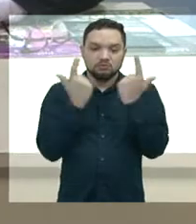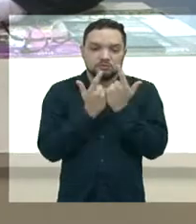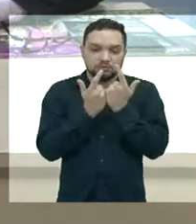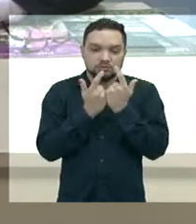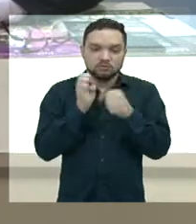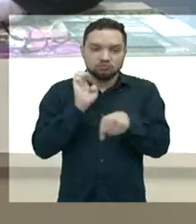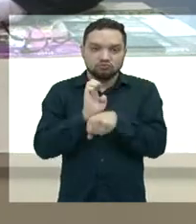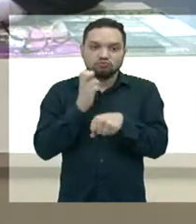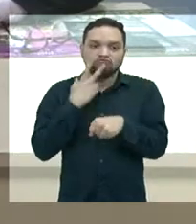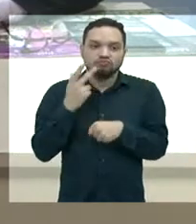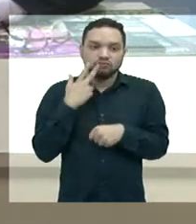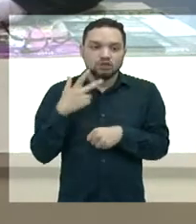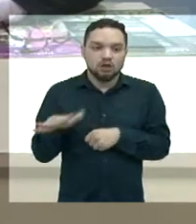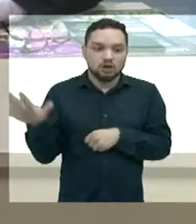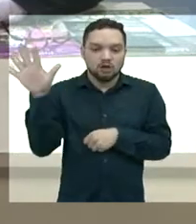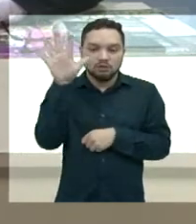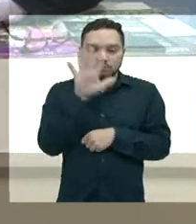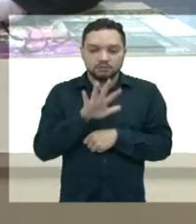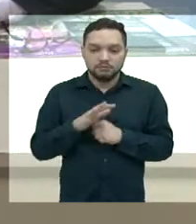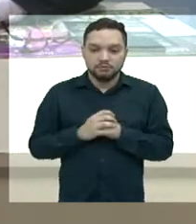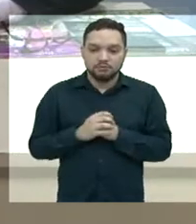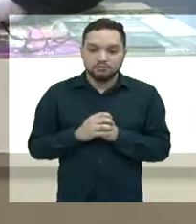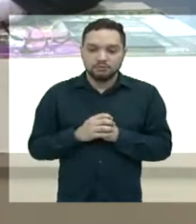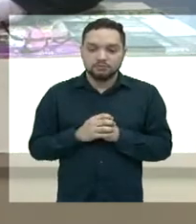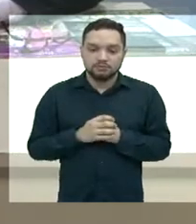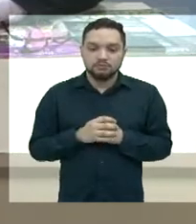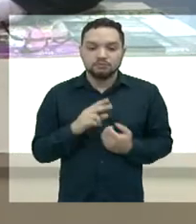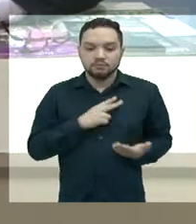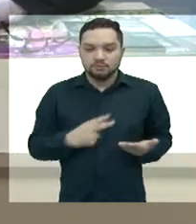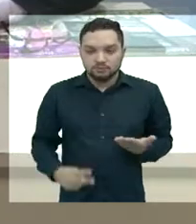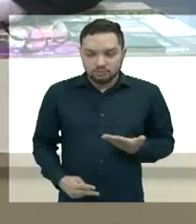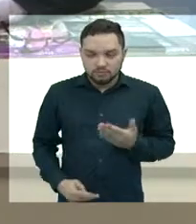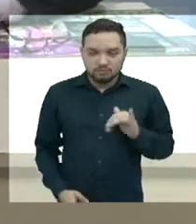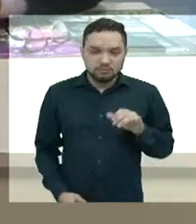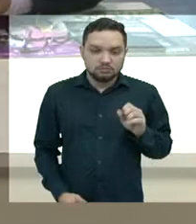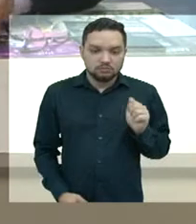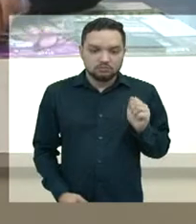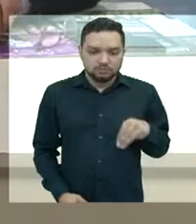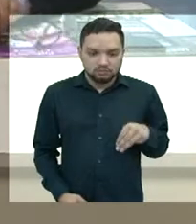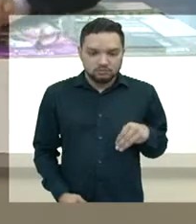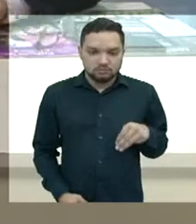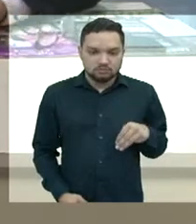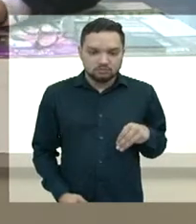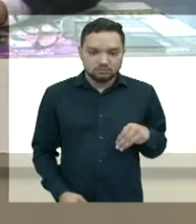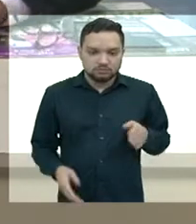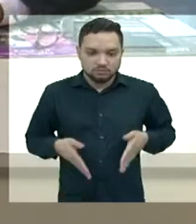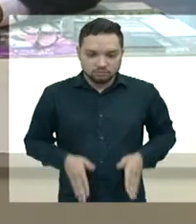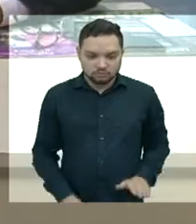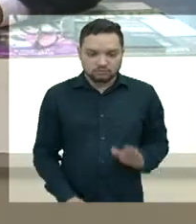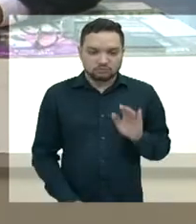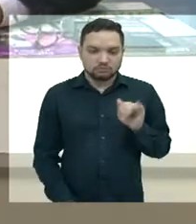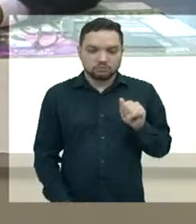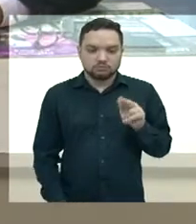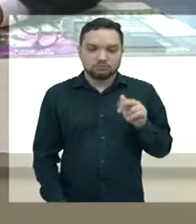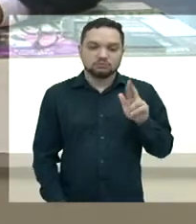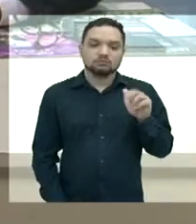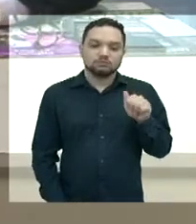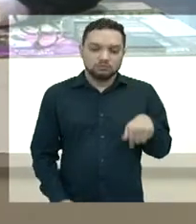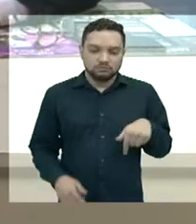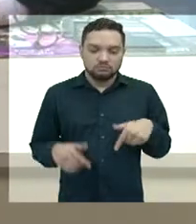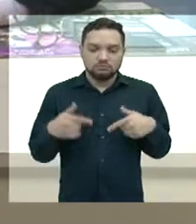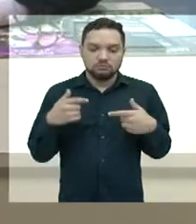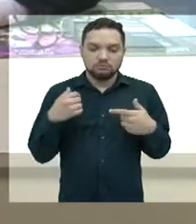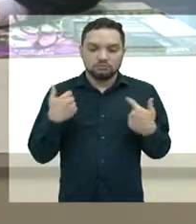todo o estado do Ceará. Vereador Joaquim Rocha, o senhor é natural de Jaguaruana, estabeleceu-se